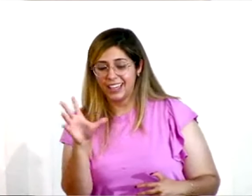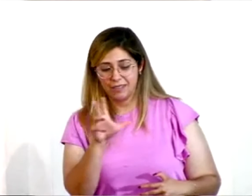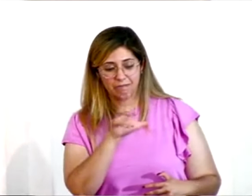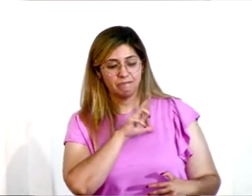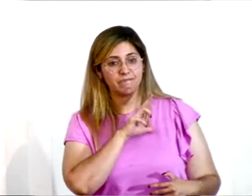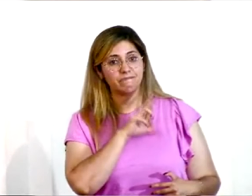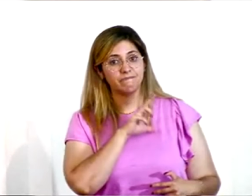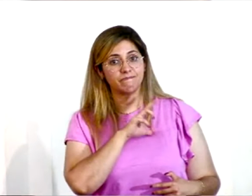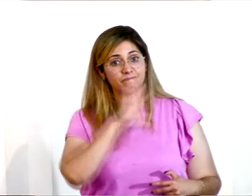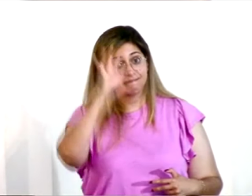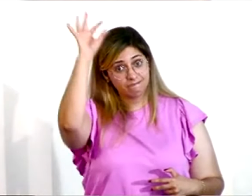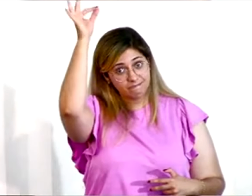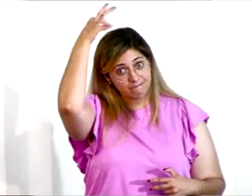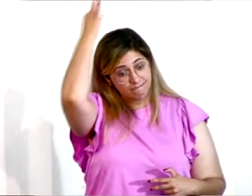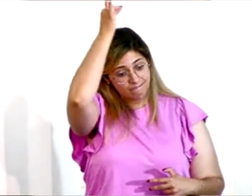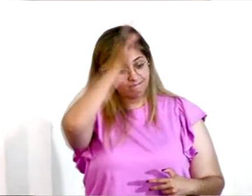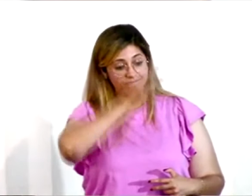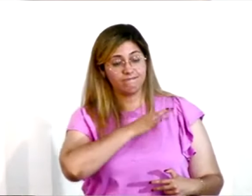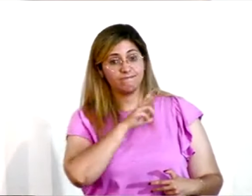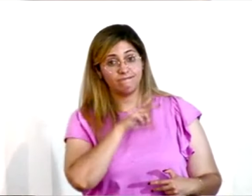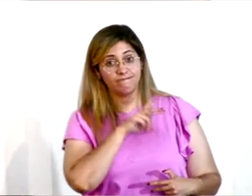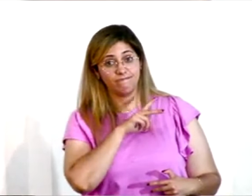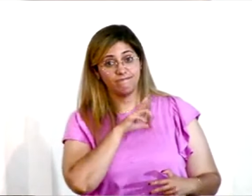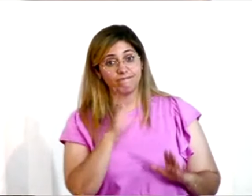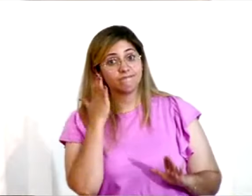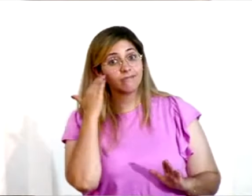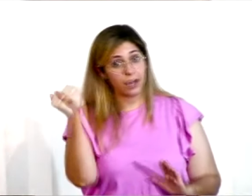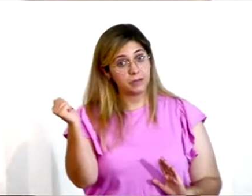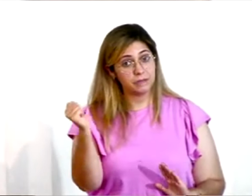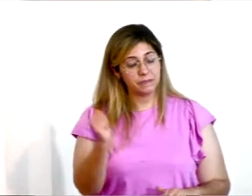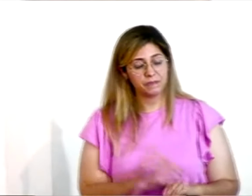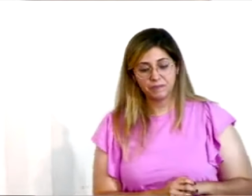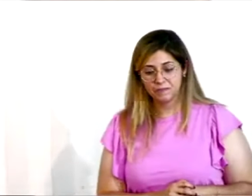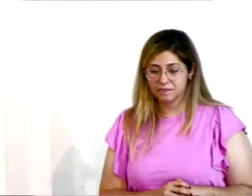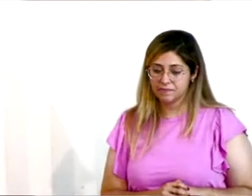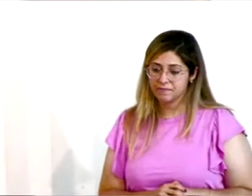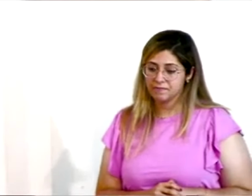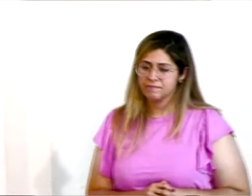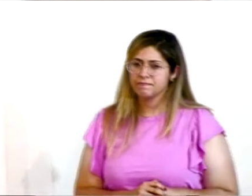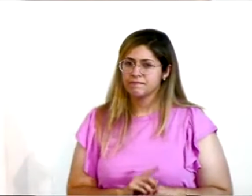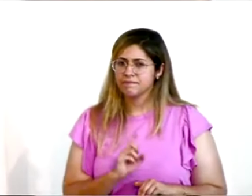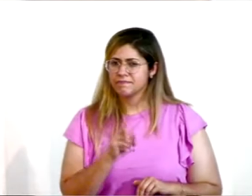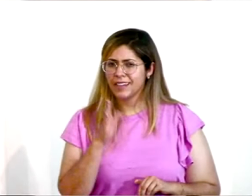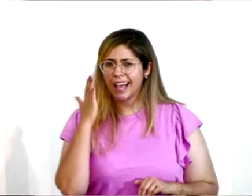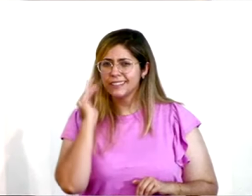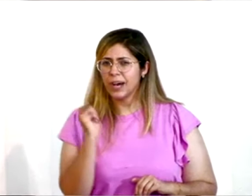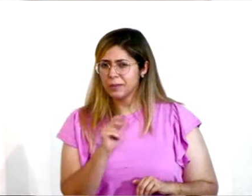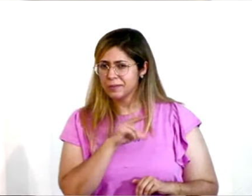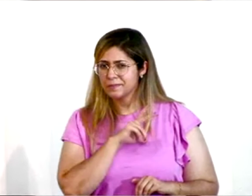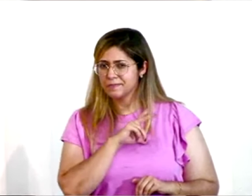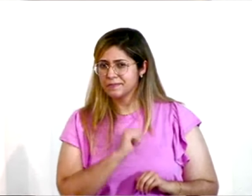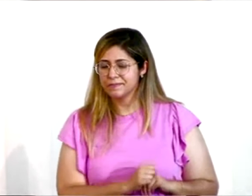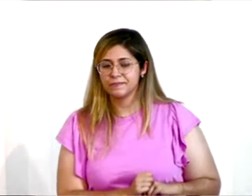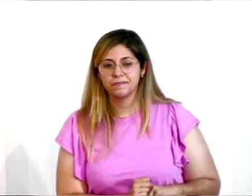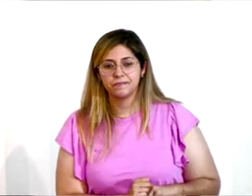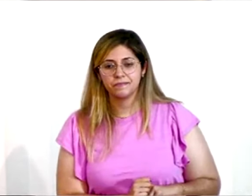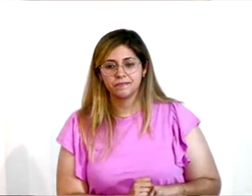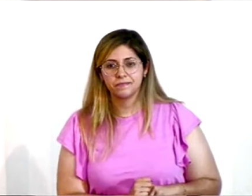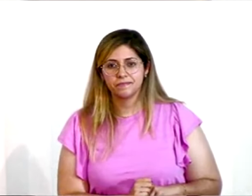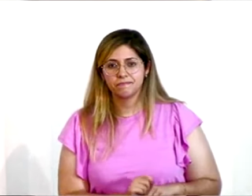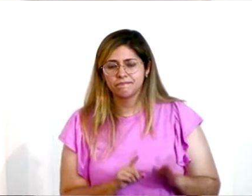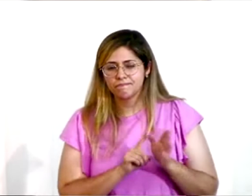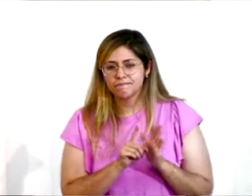a ninguém. Cada um sabe de si. Você sabe de você, não sabe? Você sabe como você tem